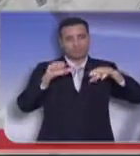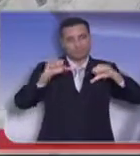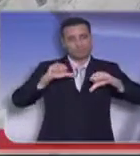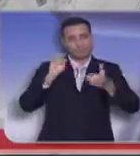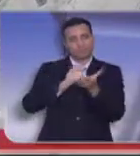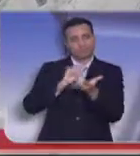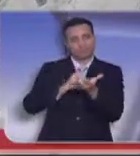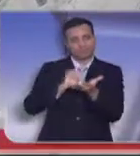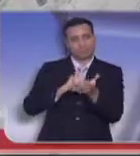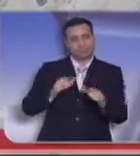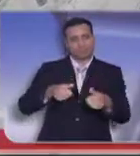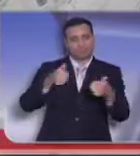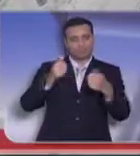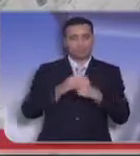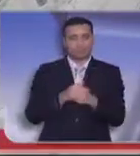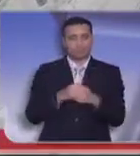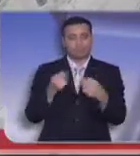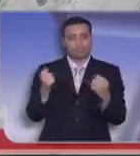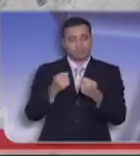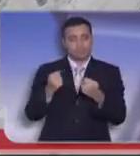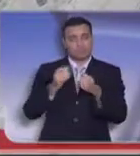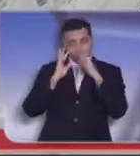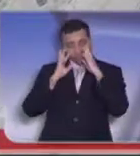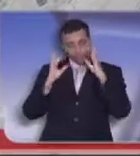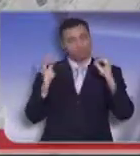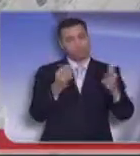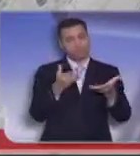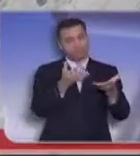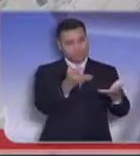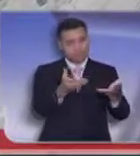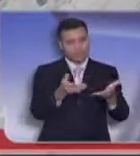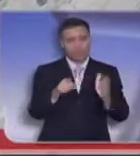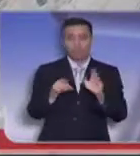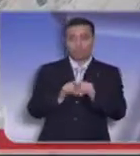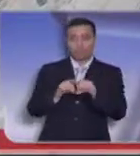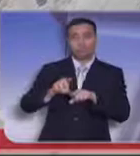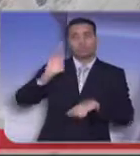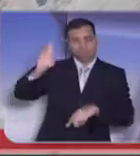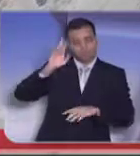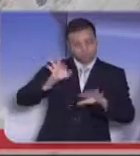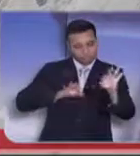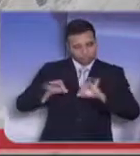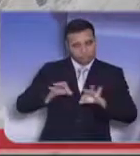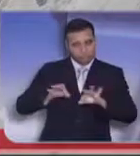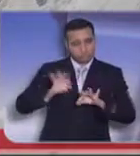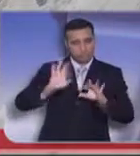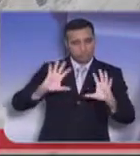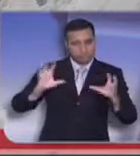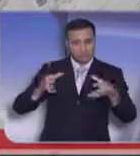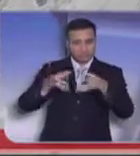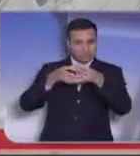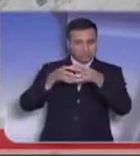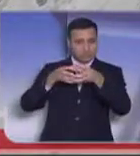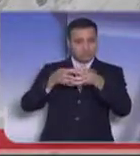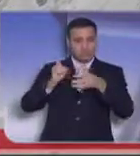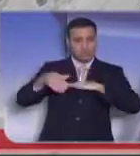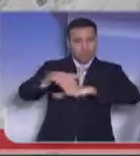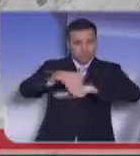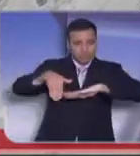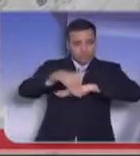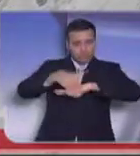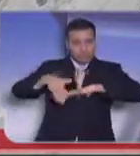Então nós temos que chamar a atenção e chamar a responsabilidade as concessionárias das